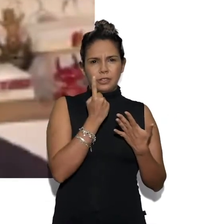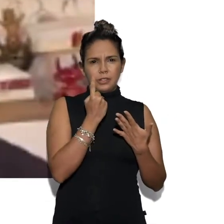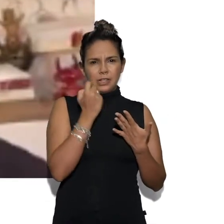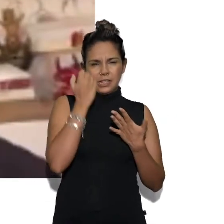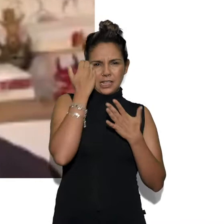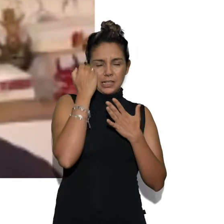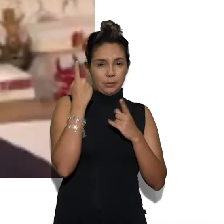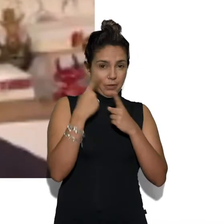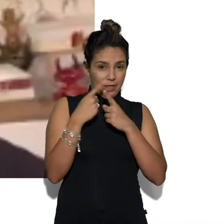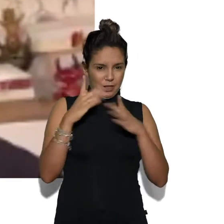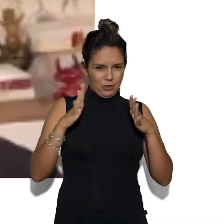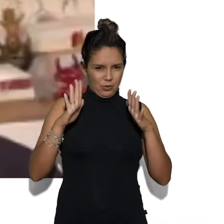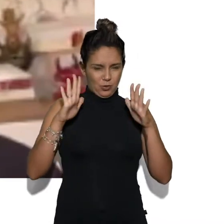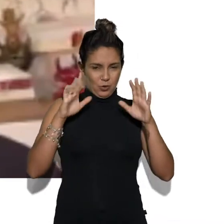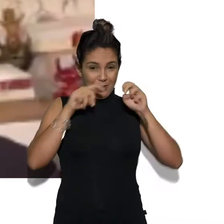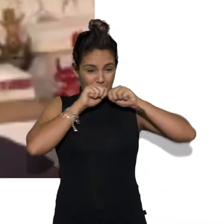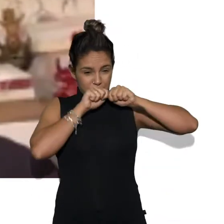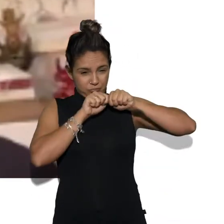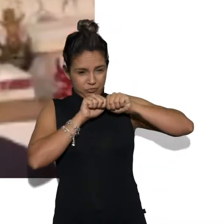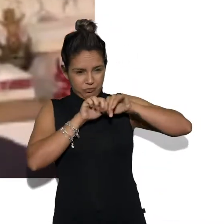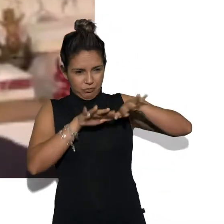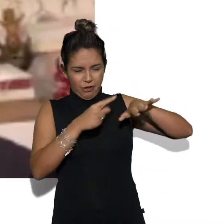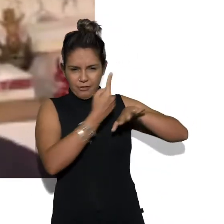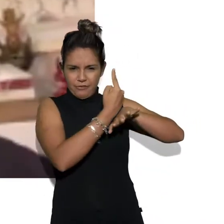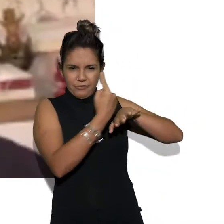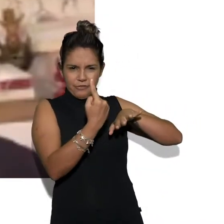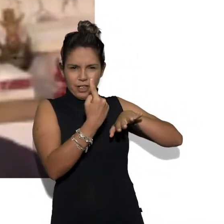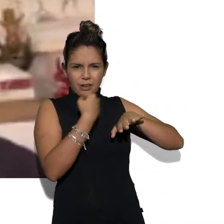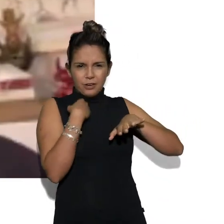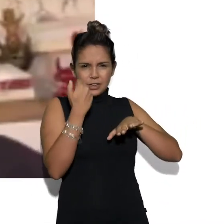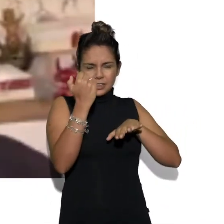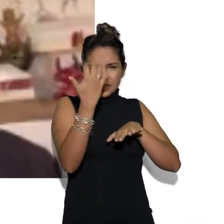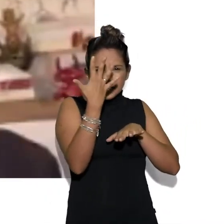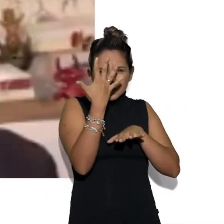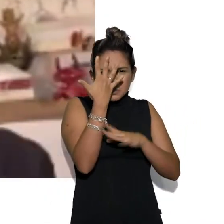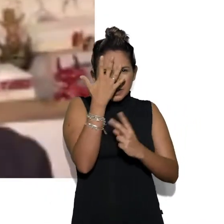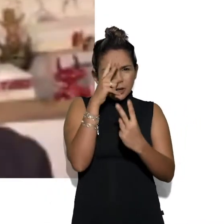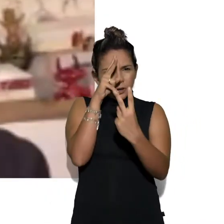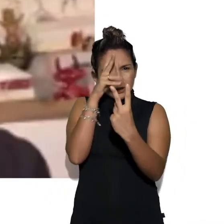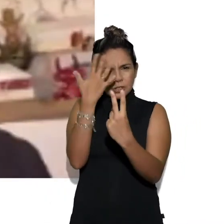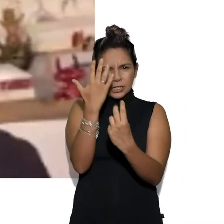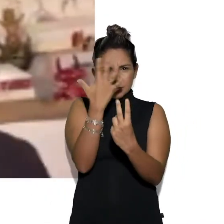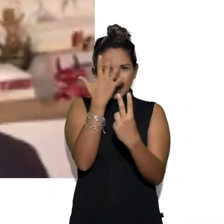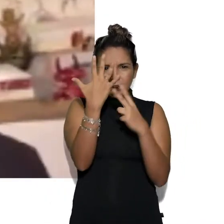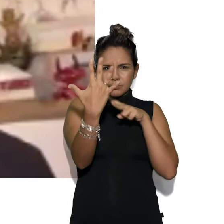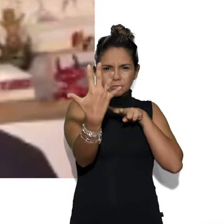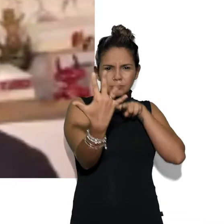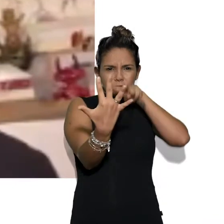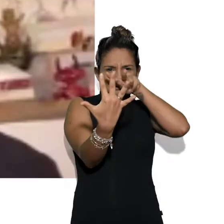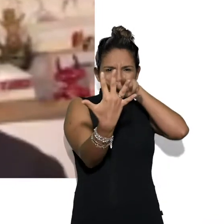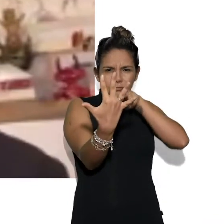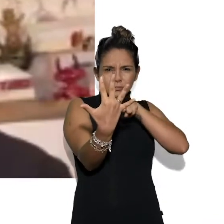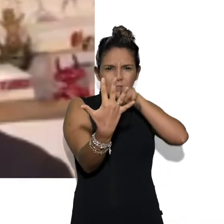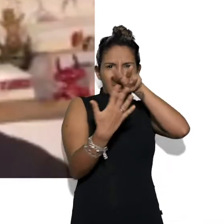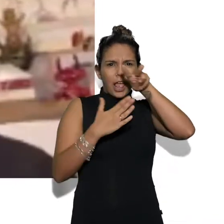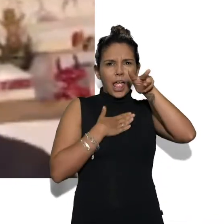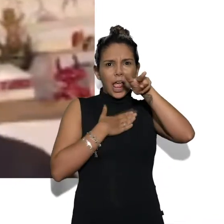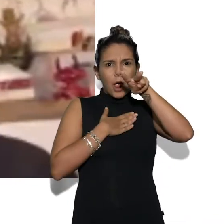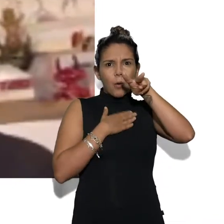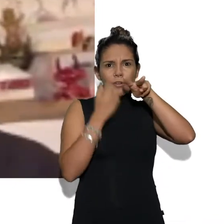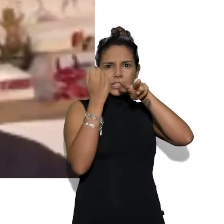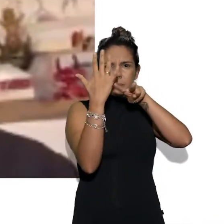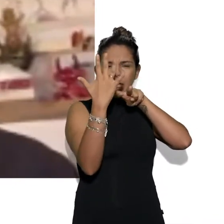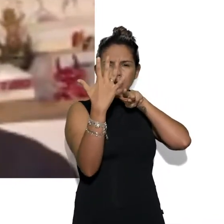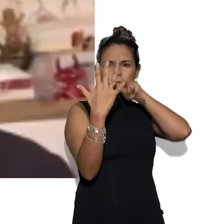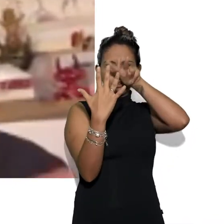espelho, inspeção de mim mesmo. Eu fiquei com a impressão de que redobrei na minha existência, redobrei neste sentido em